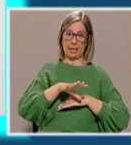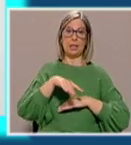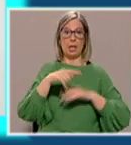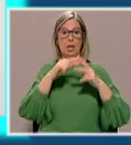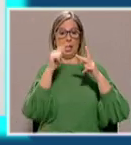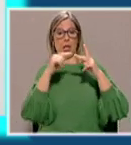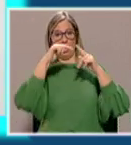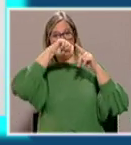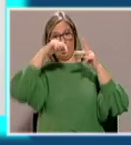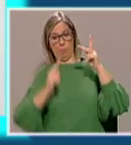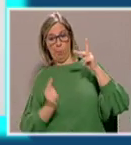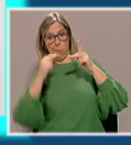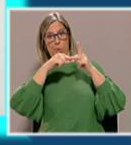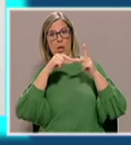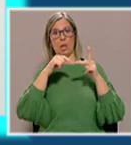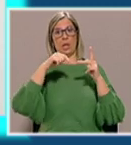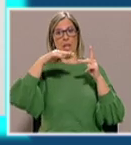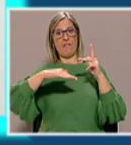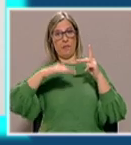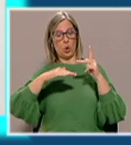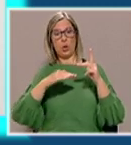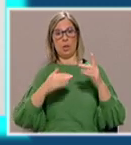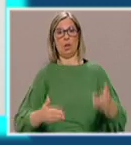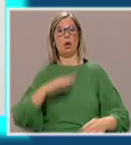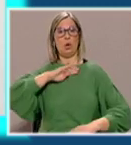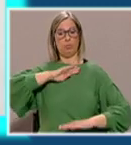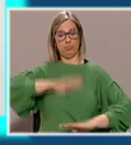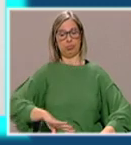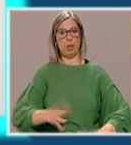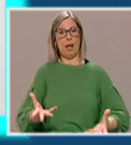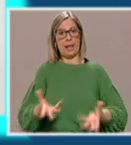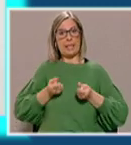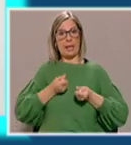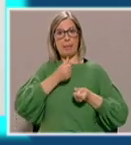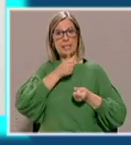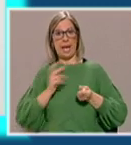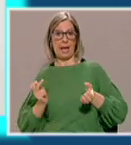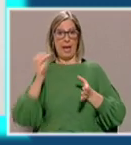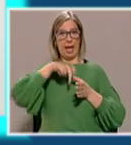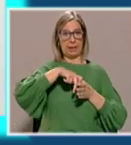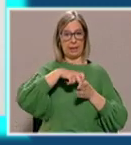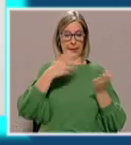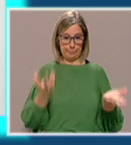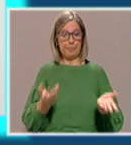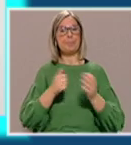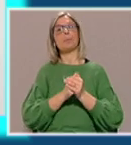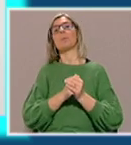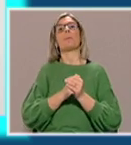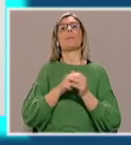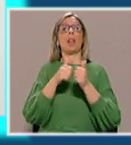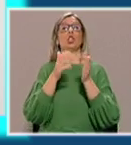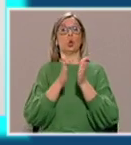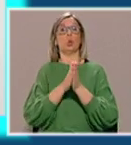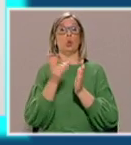transporta o sangue venoso do resto do organismo. As 2 veias cavas comunicam com o coração, através